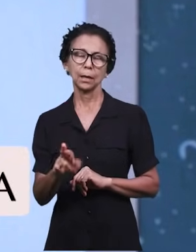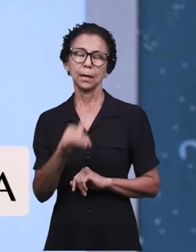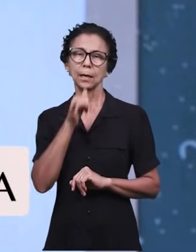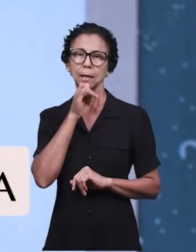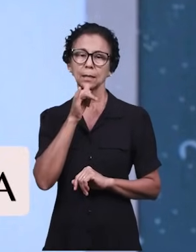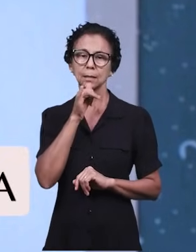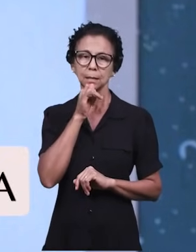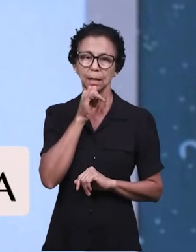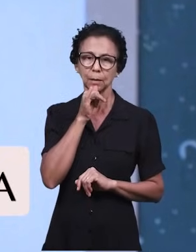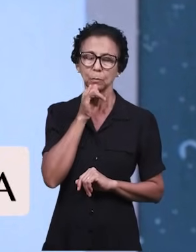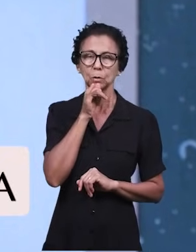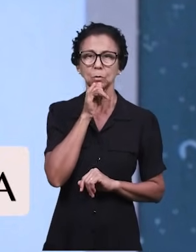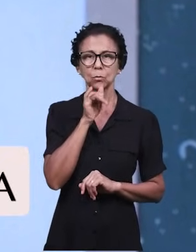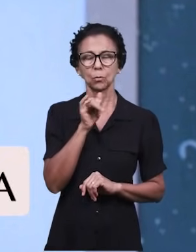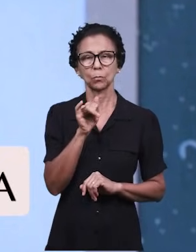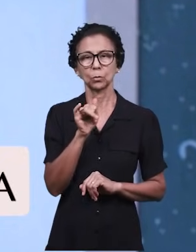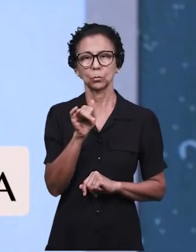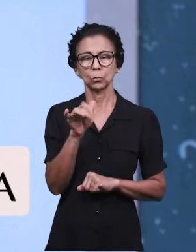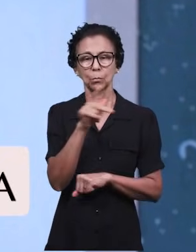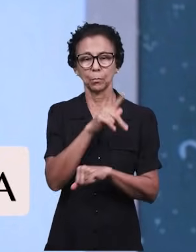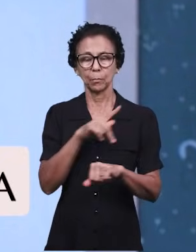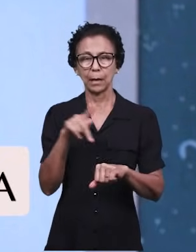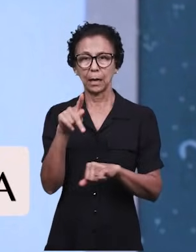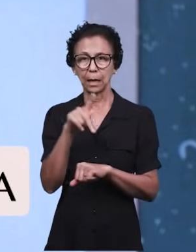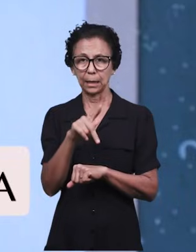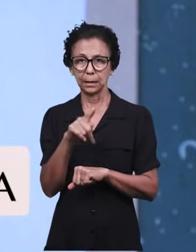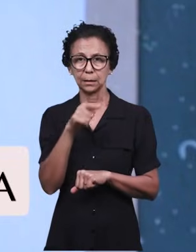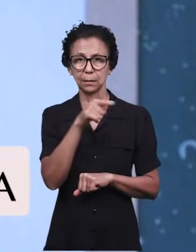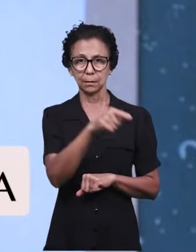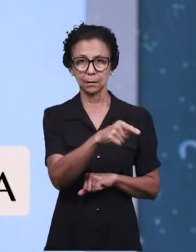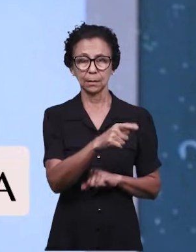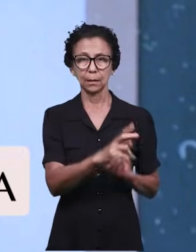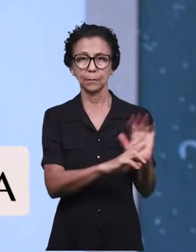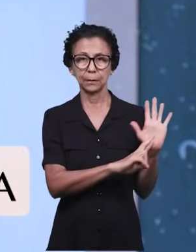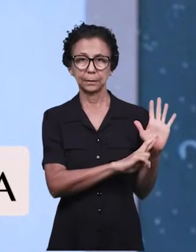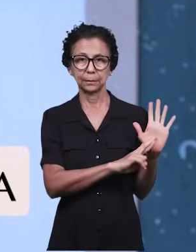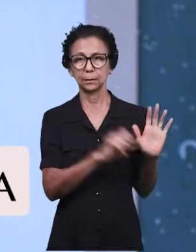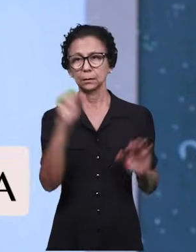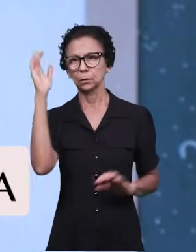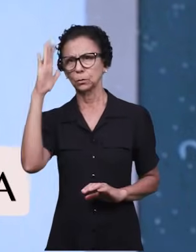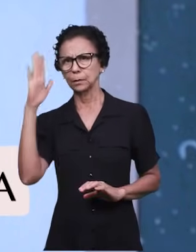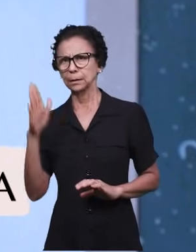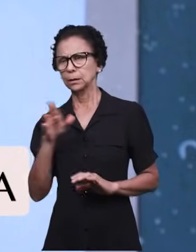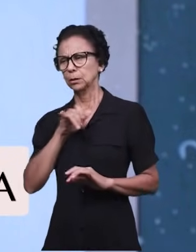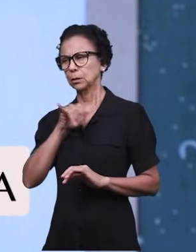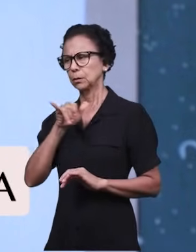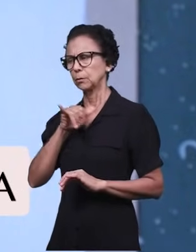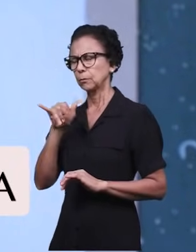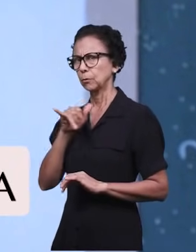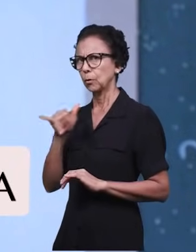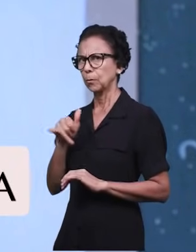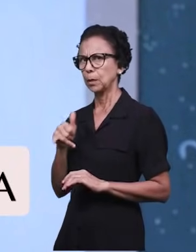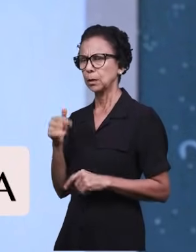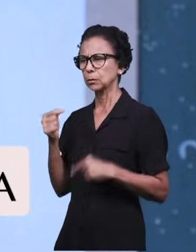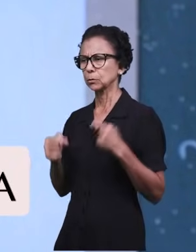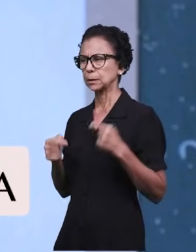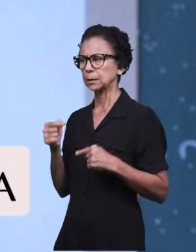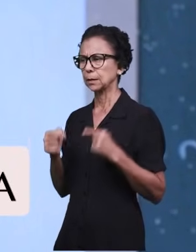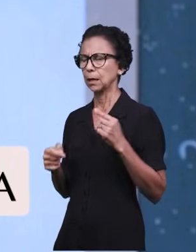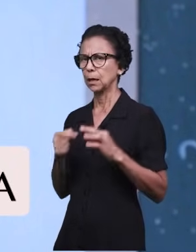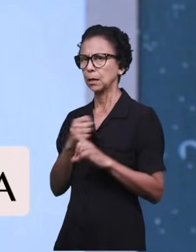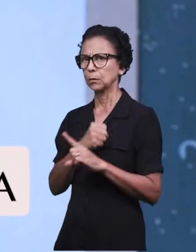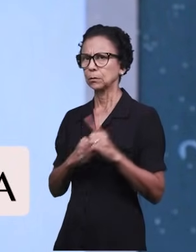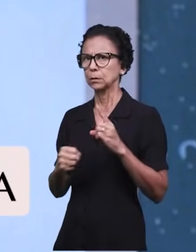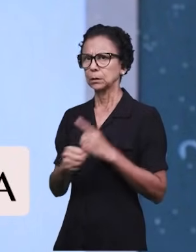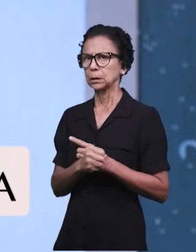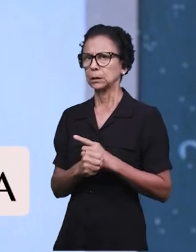nós estamos informando o nosso governo a respeito das condições sociais, políticas, econômicas do